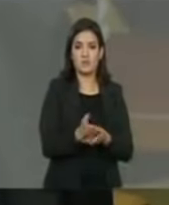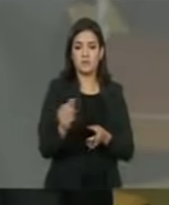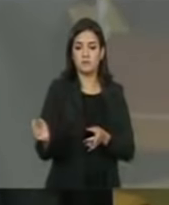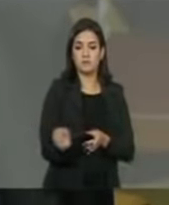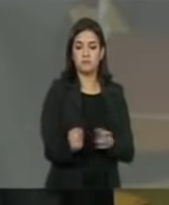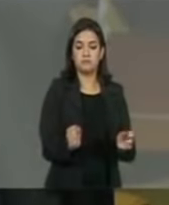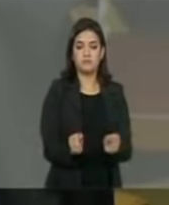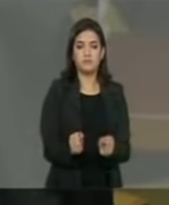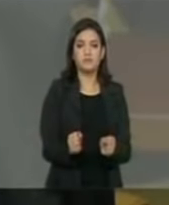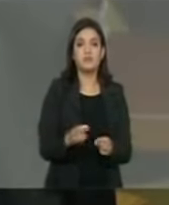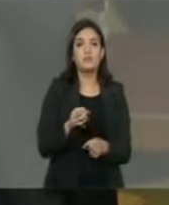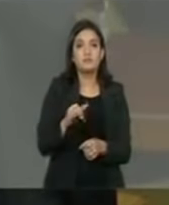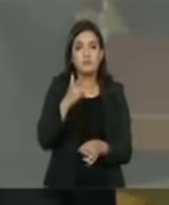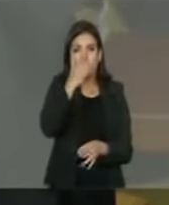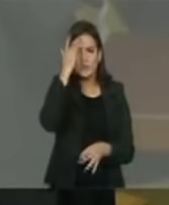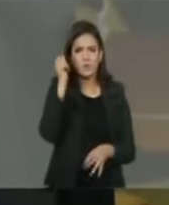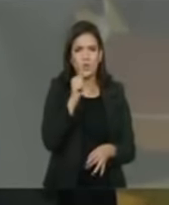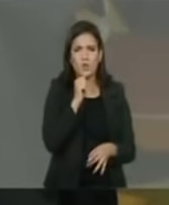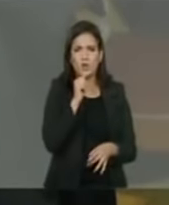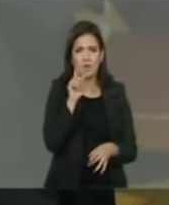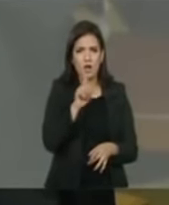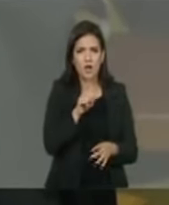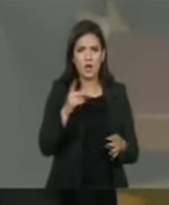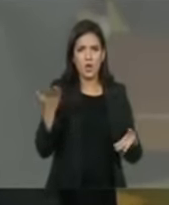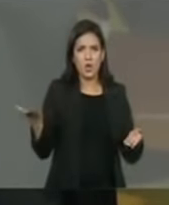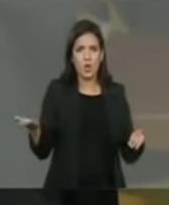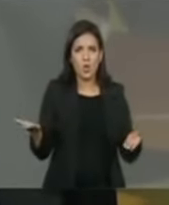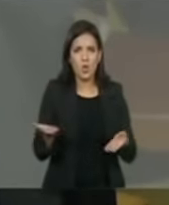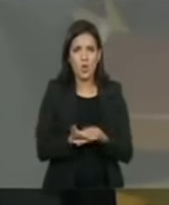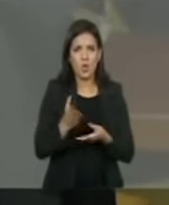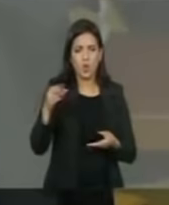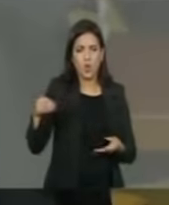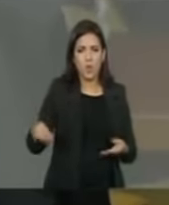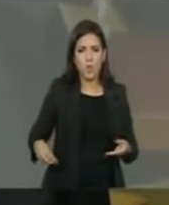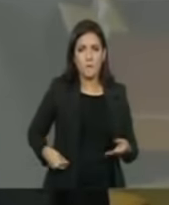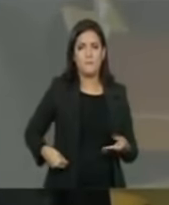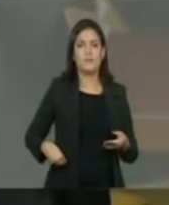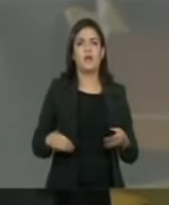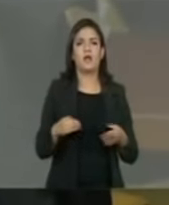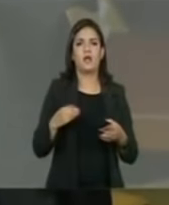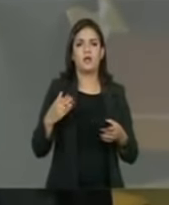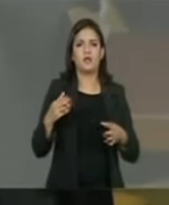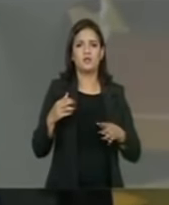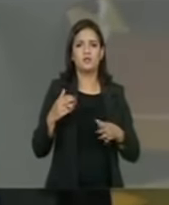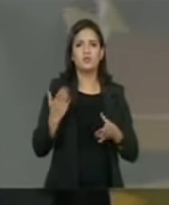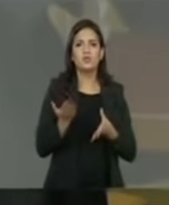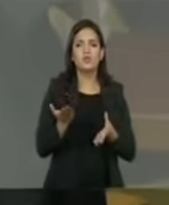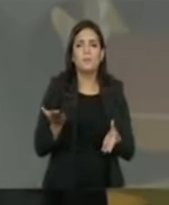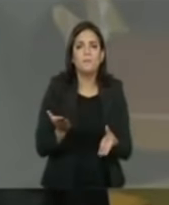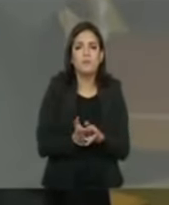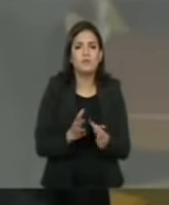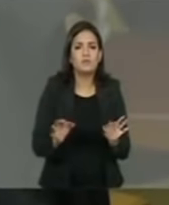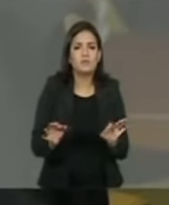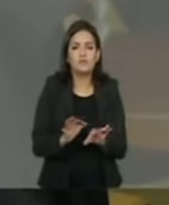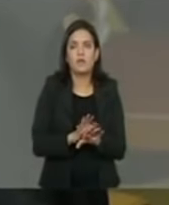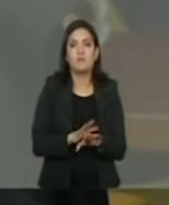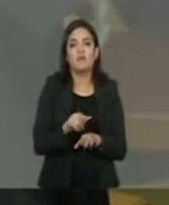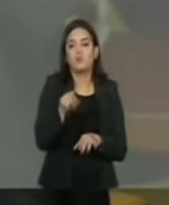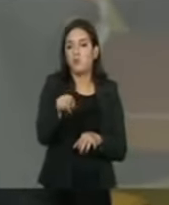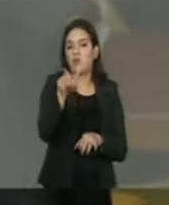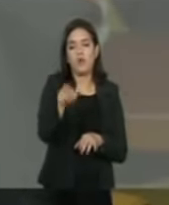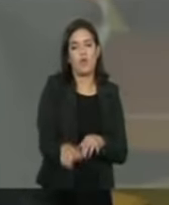não for declarado culpado por decisão com força de coisa julgada ele é reputado